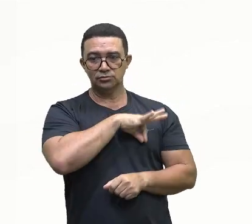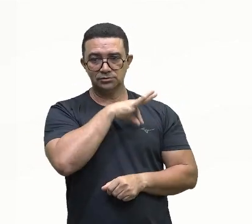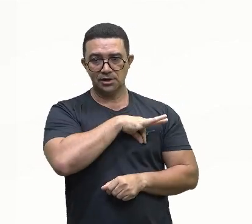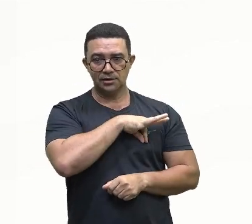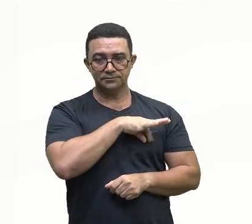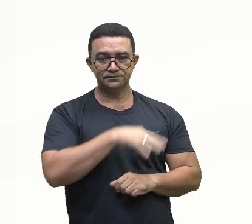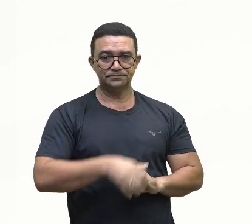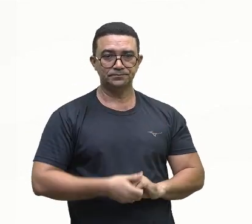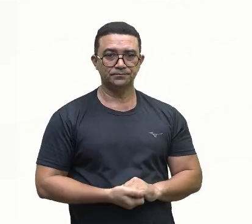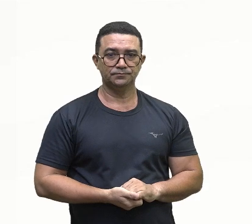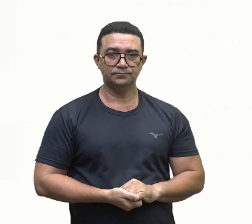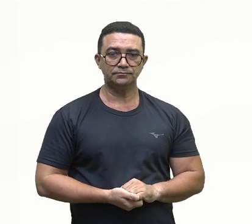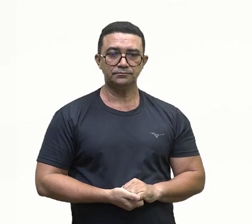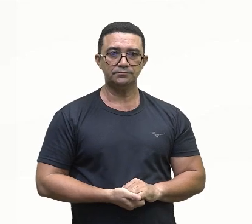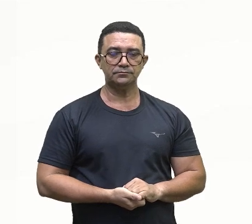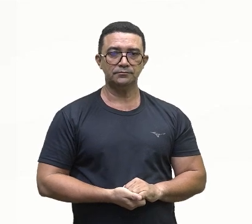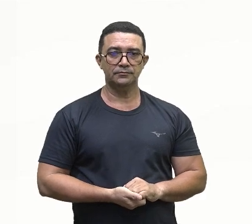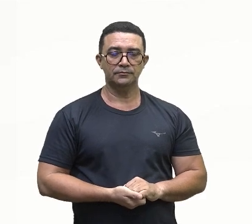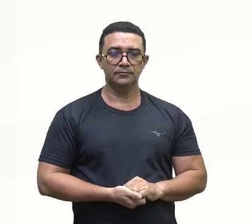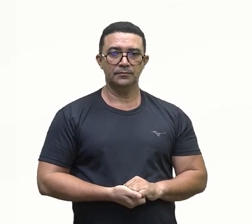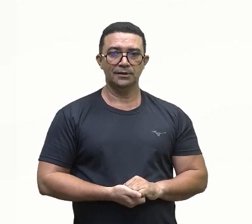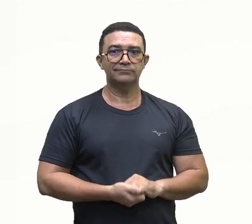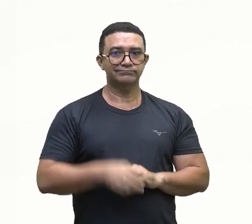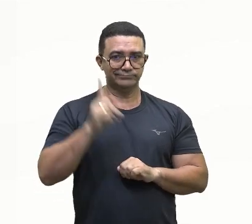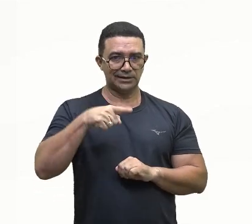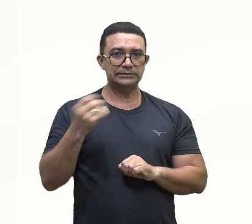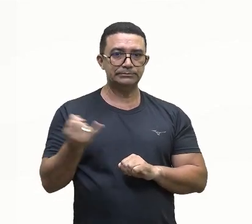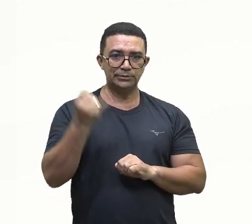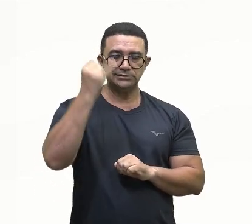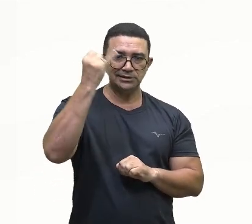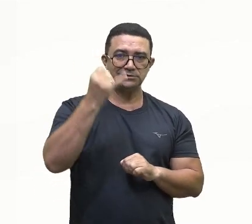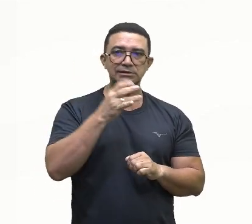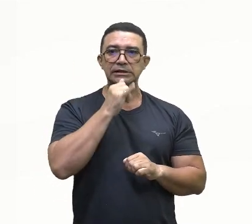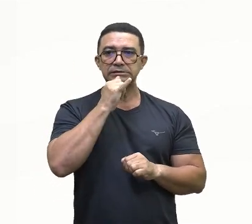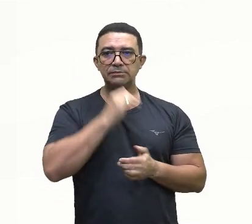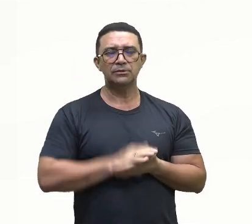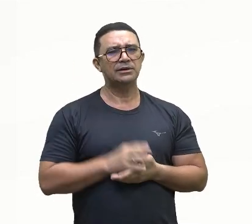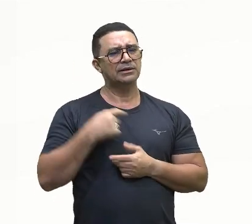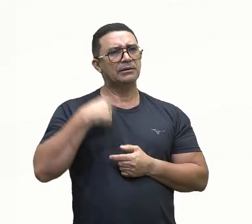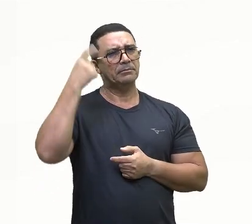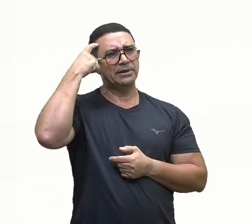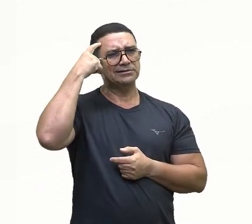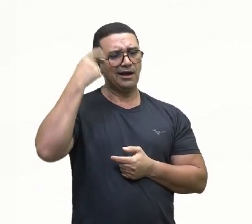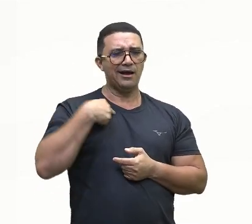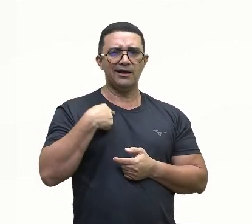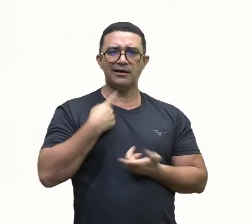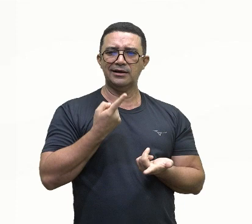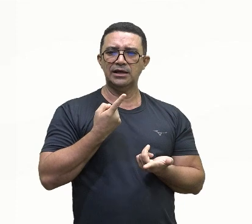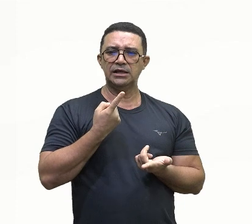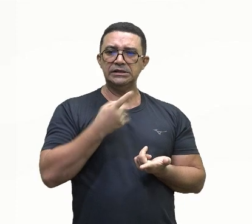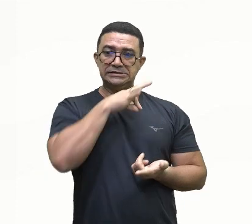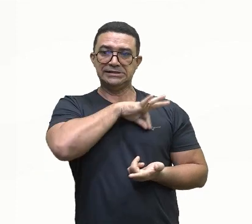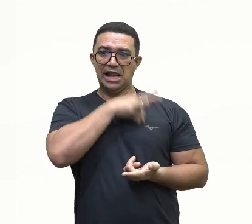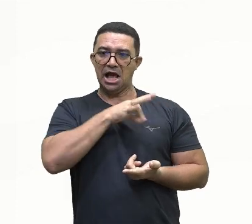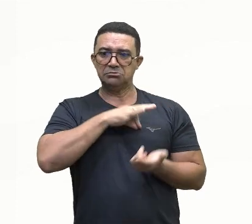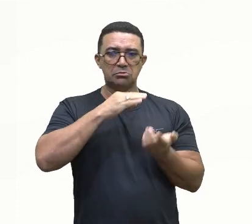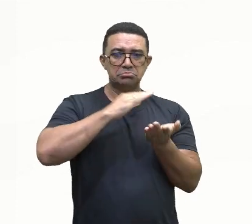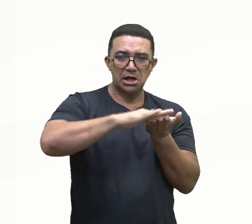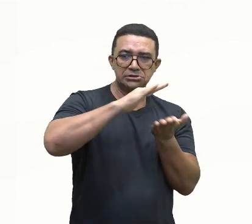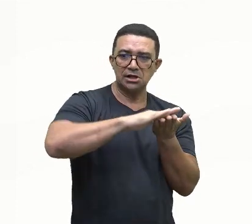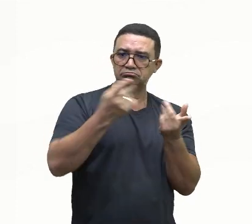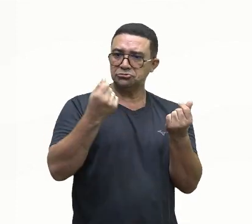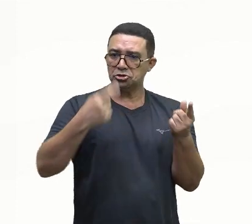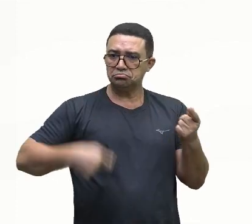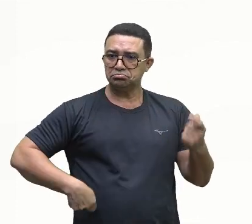Então, saber quanto você pode gastar é importante. Não adianta você pegar o seu dinheiro e sair gastando até acabar. E